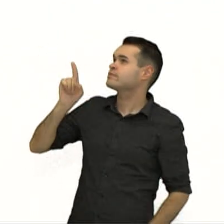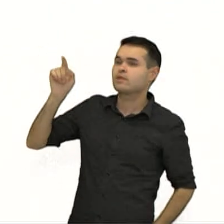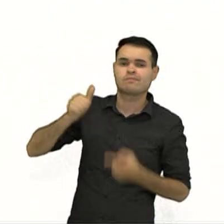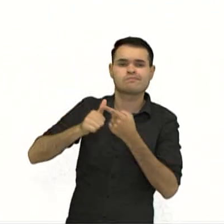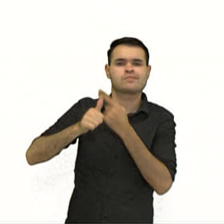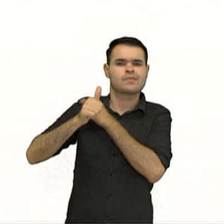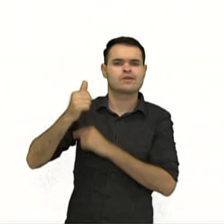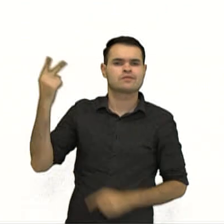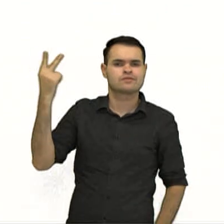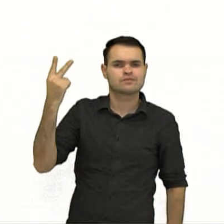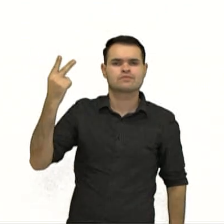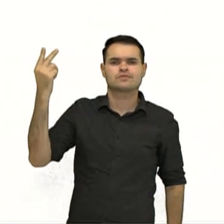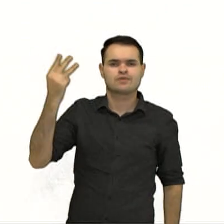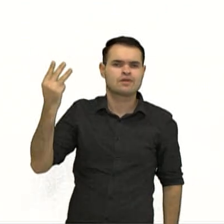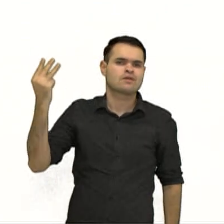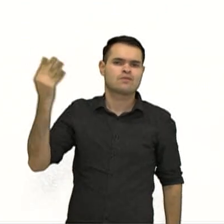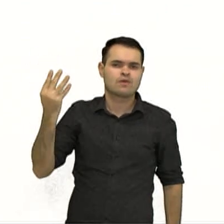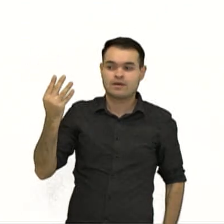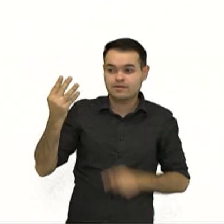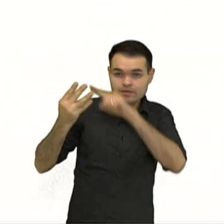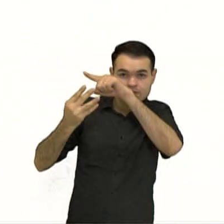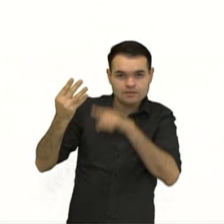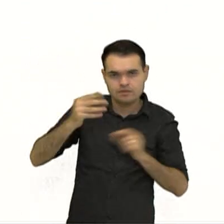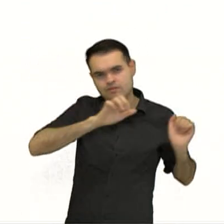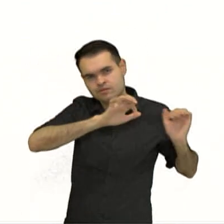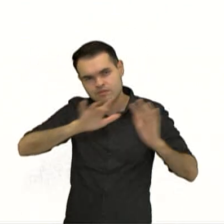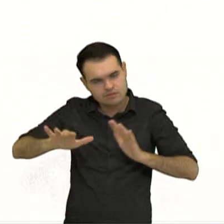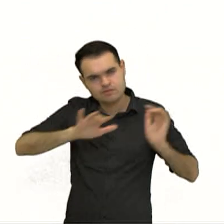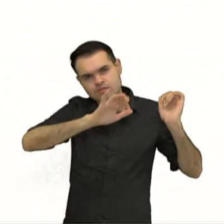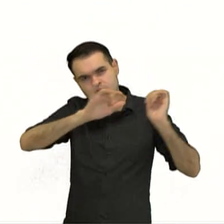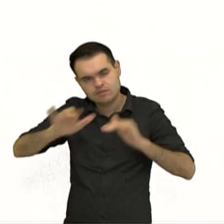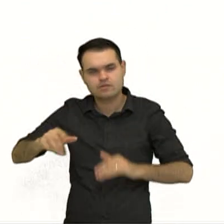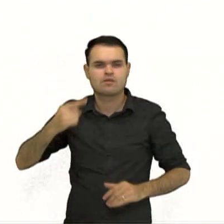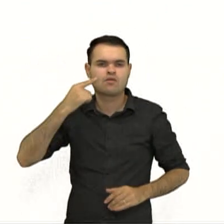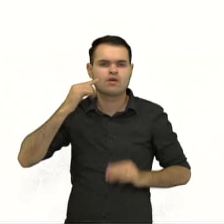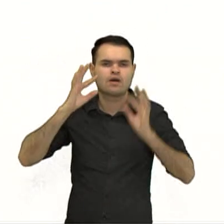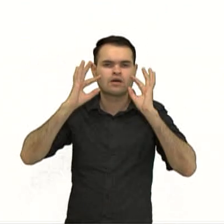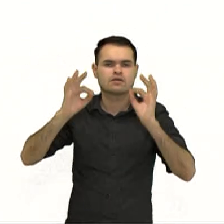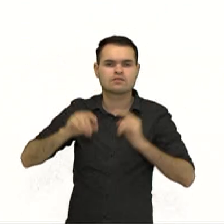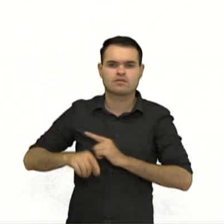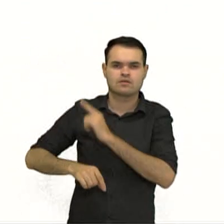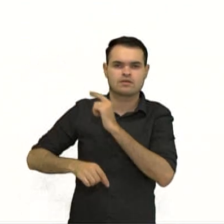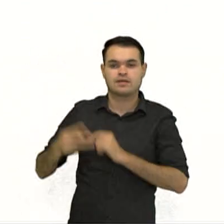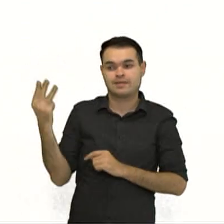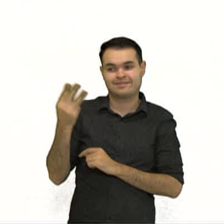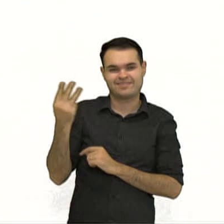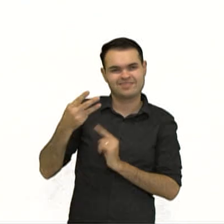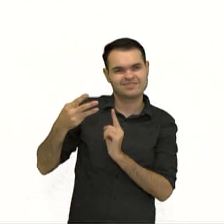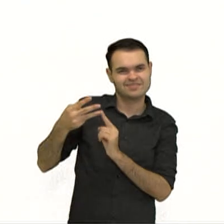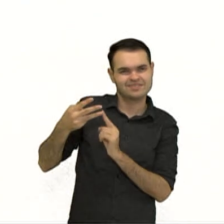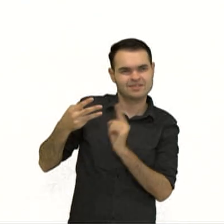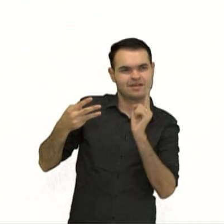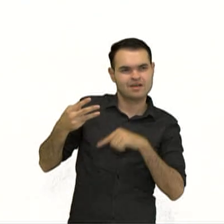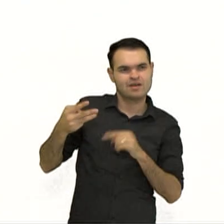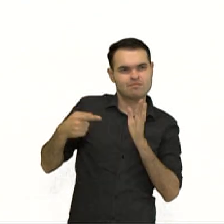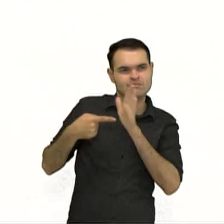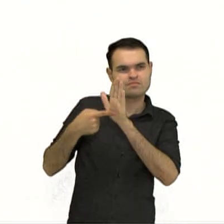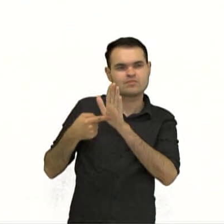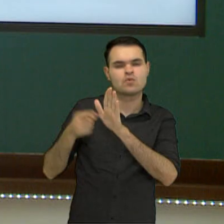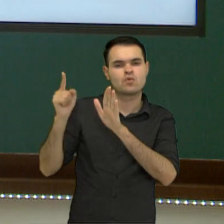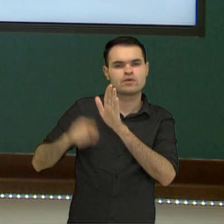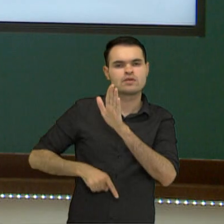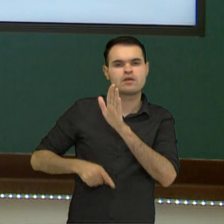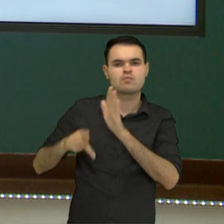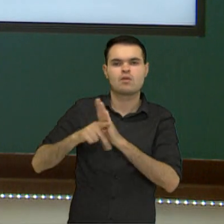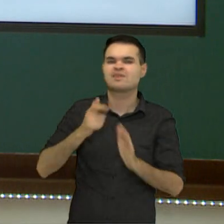primeira, a segunda, a terceira e a quarta cruzada, né? Veja, por exemplo, que a terceira cruzada marcada aqui, ela sai